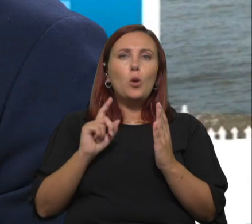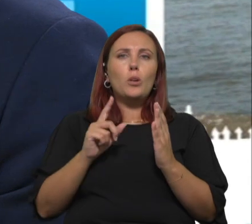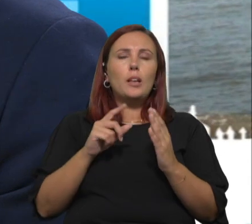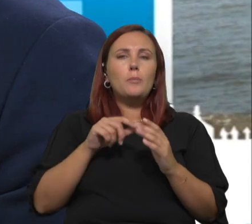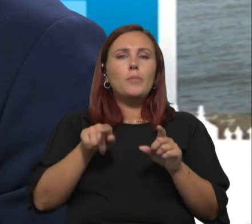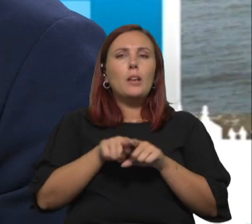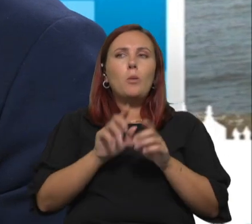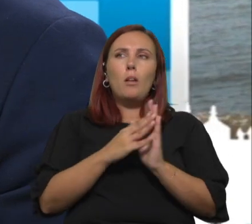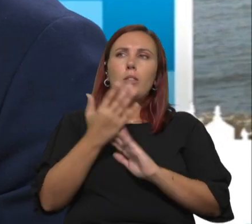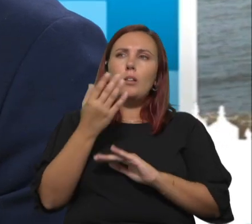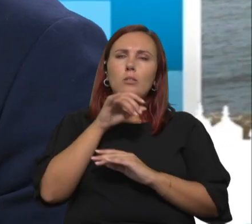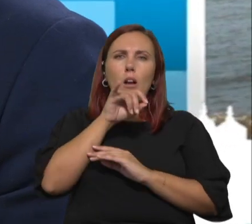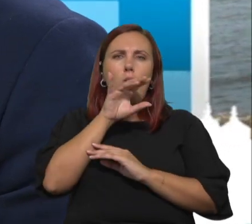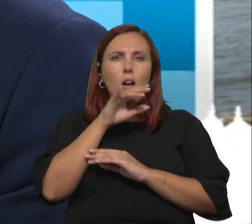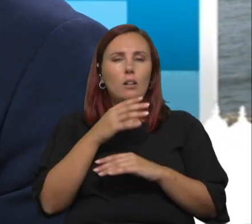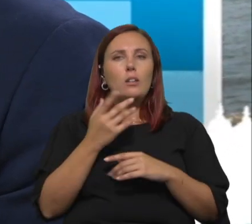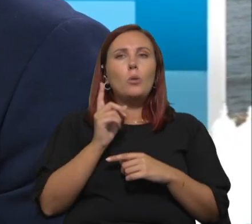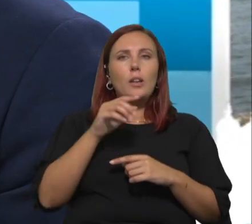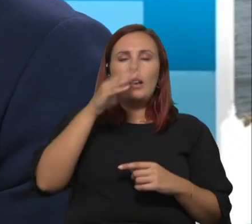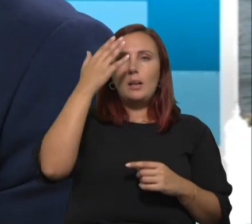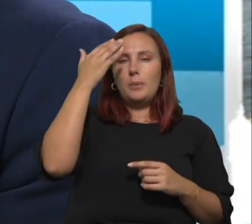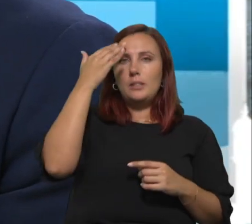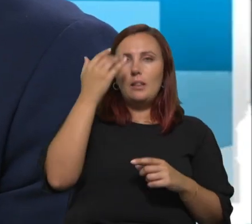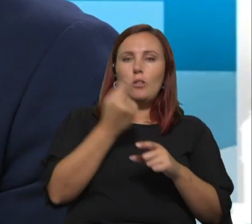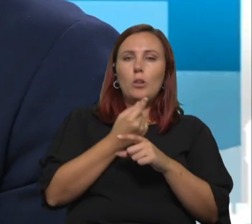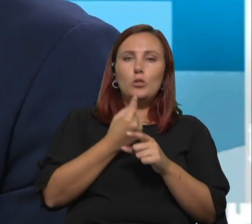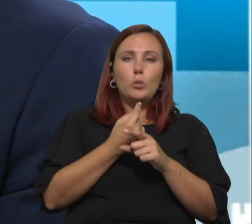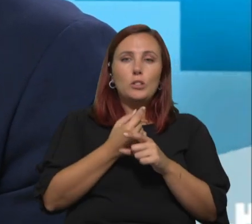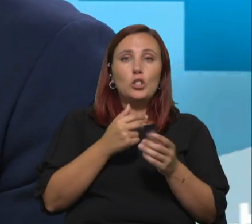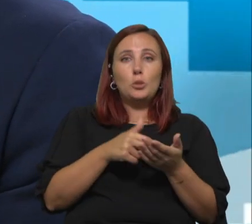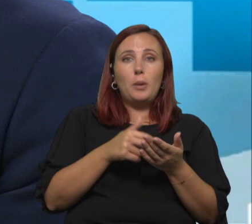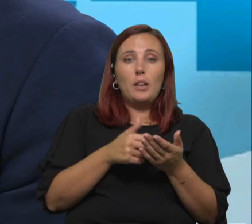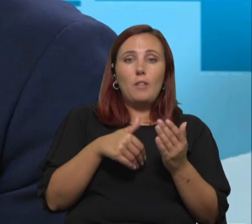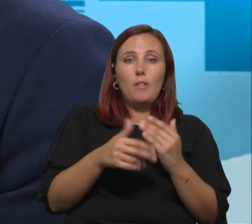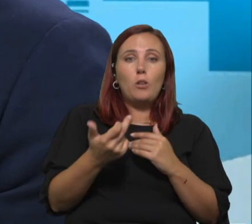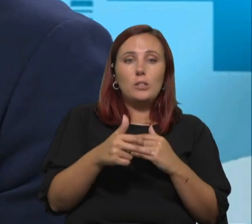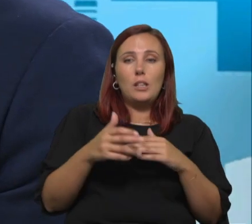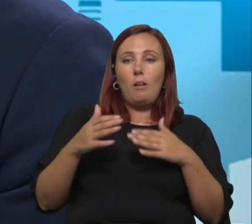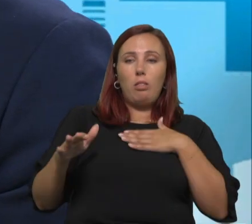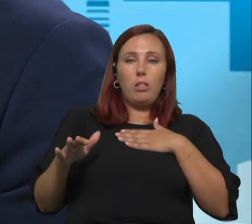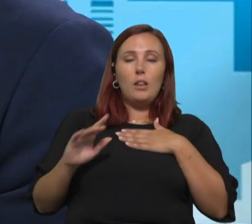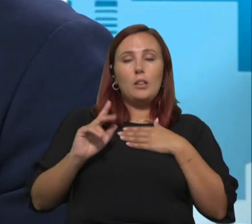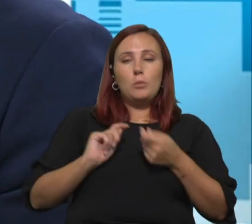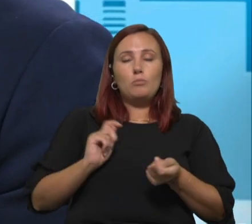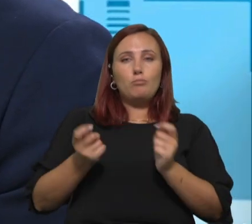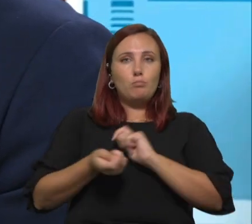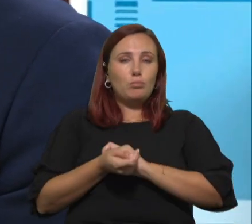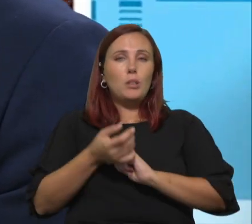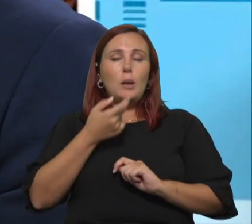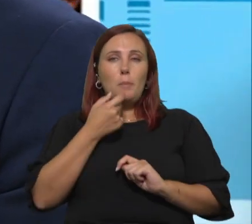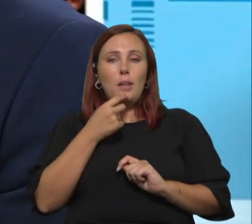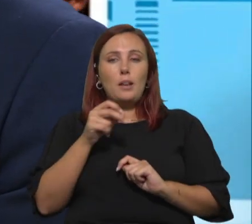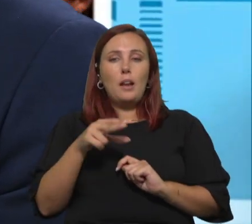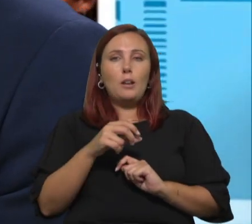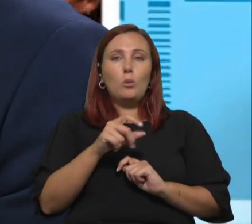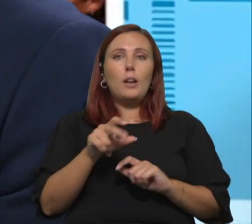Deus, não é? Que é a capacidade que Deus tem de, perante aquilo que é o expectável que acontecesse, que era a rejeição e por aí fora, tornar aí a pedra angular. Portanto, esta surpresa que